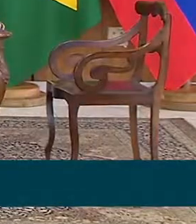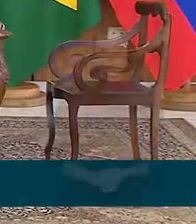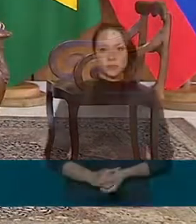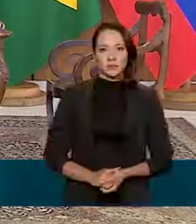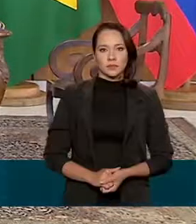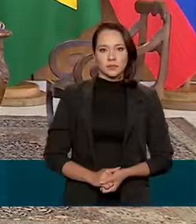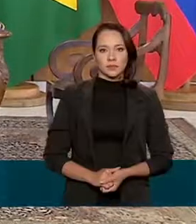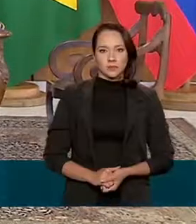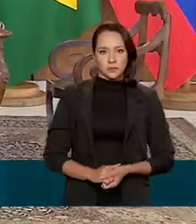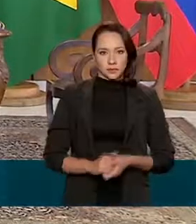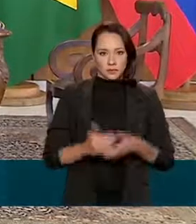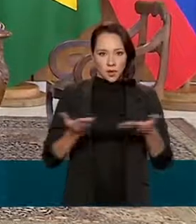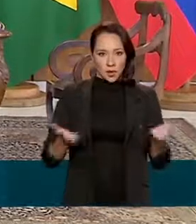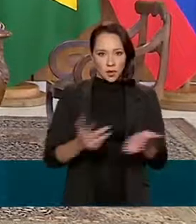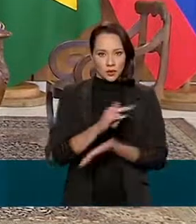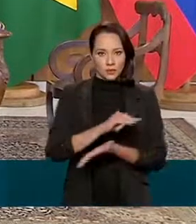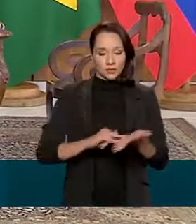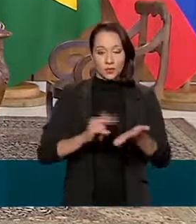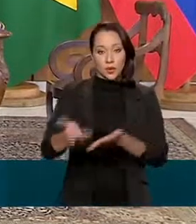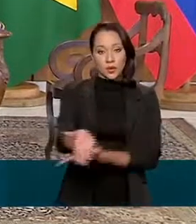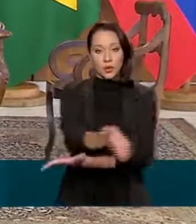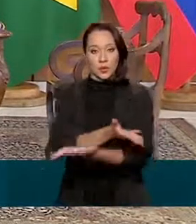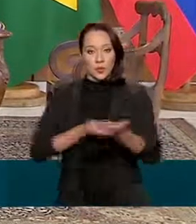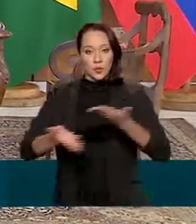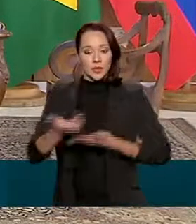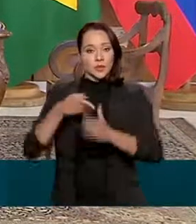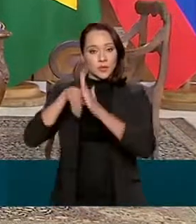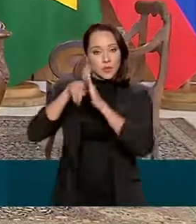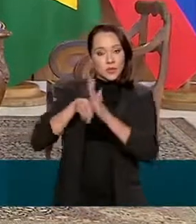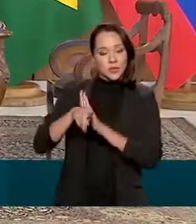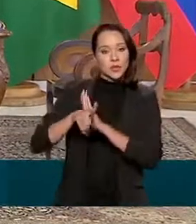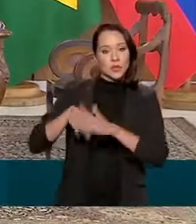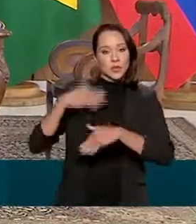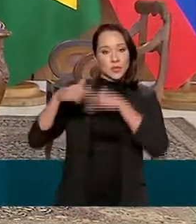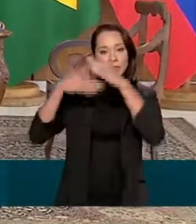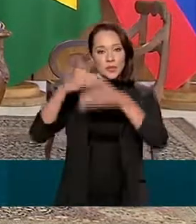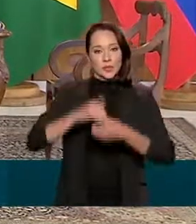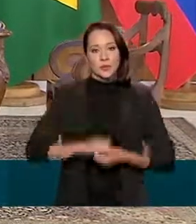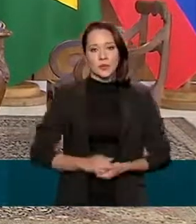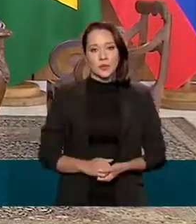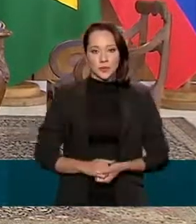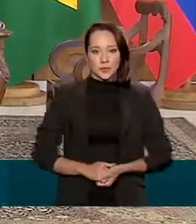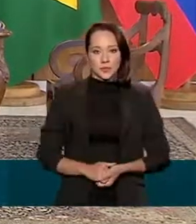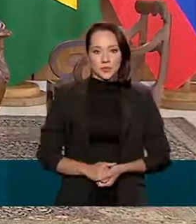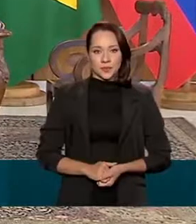o memorando de entendimento entre cooperação de pesquisa e desenvolvimento